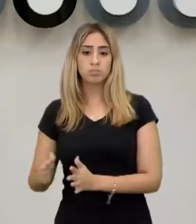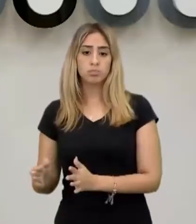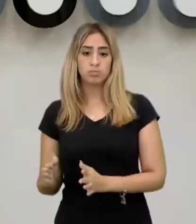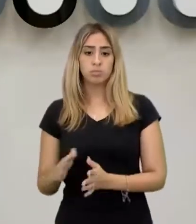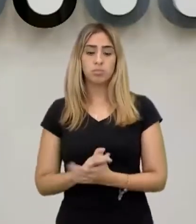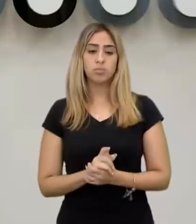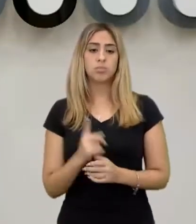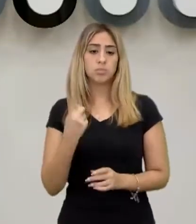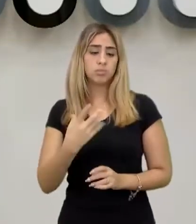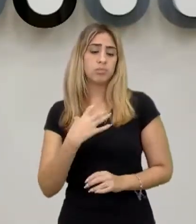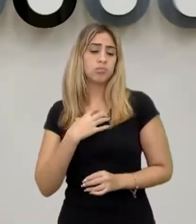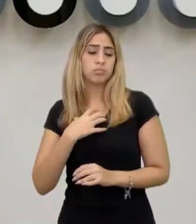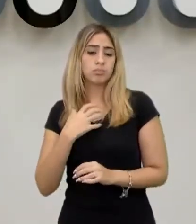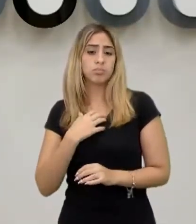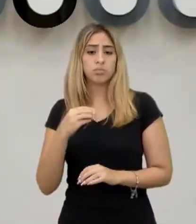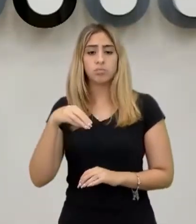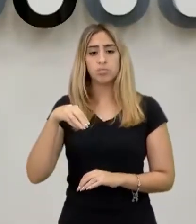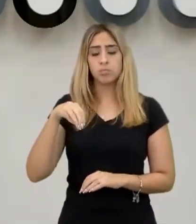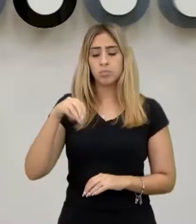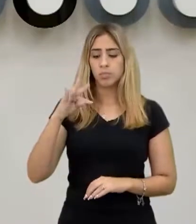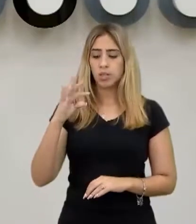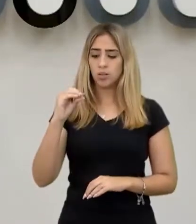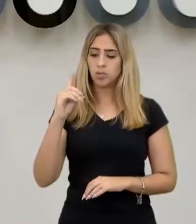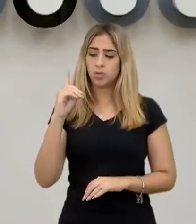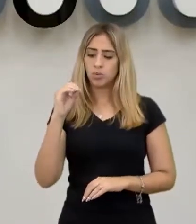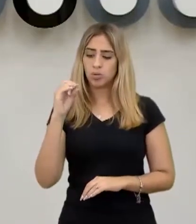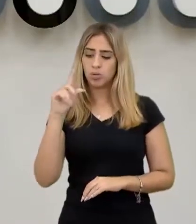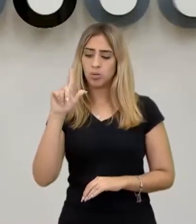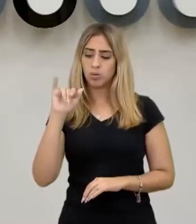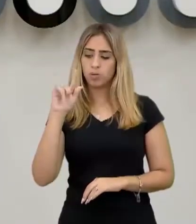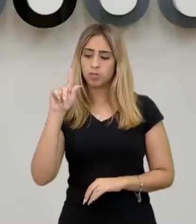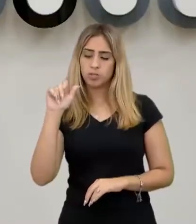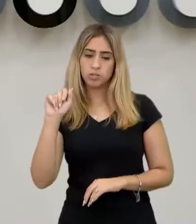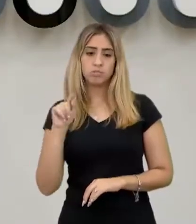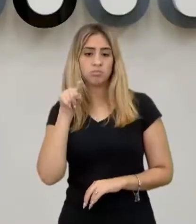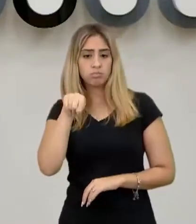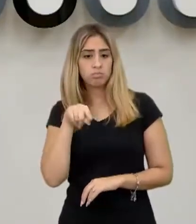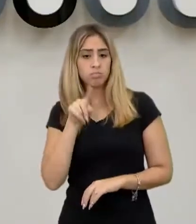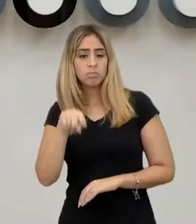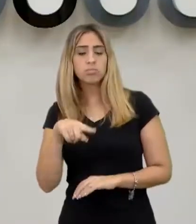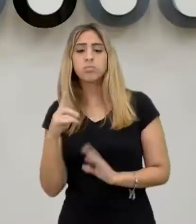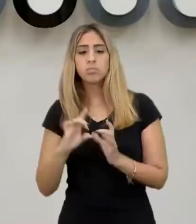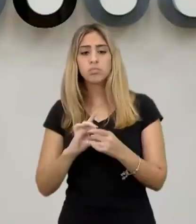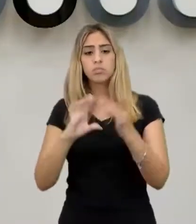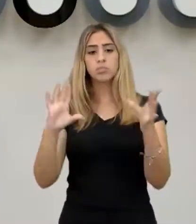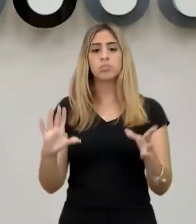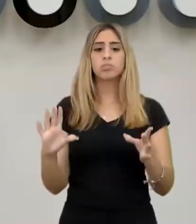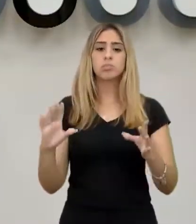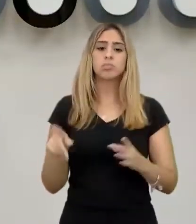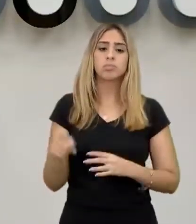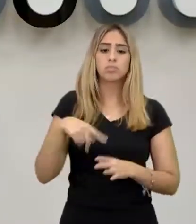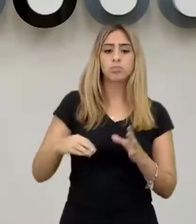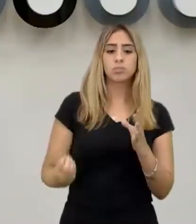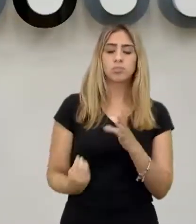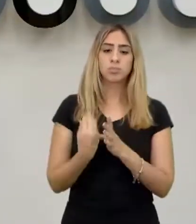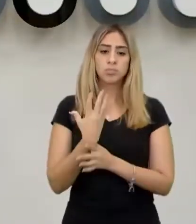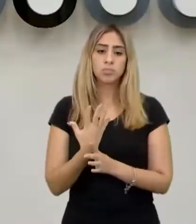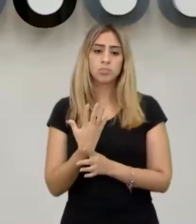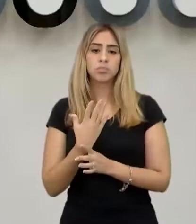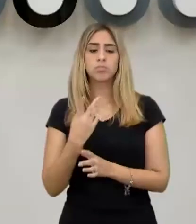partimos de uma metodologia, e essa metodologia permite criação de